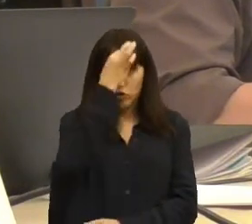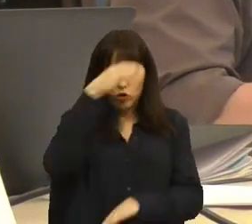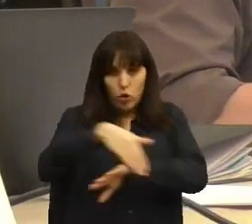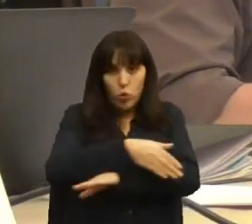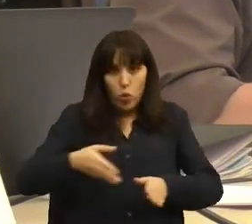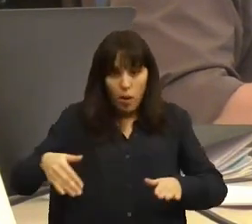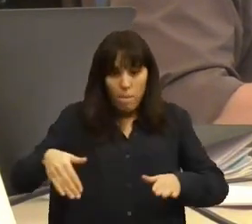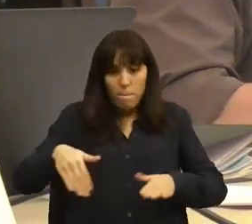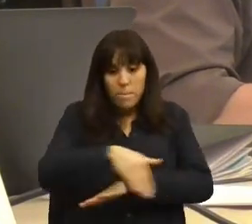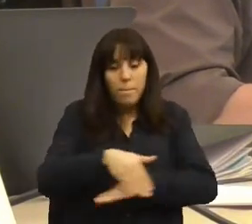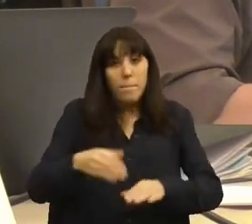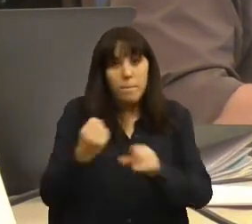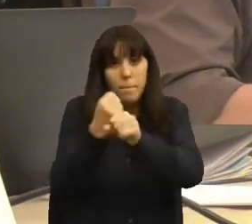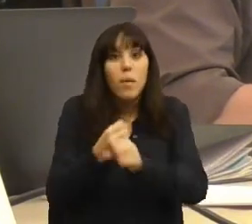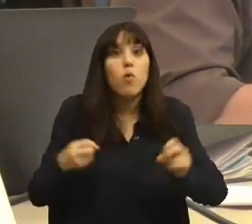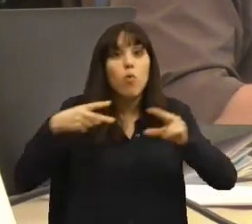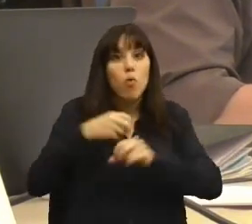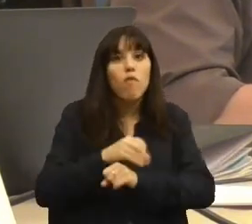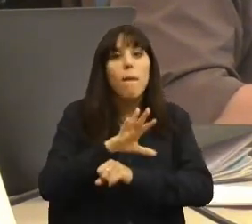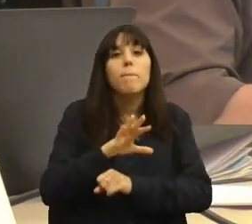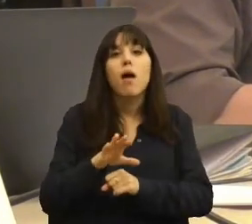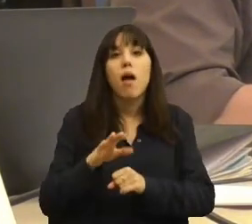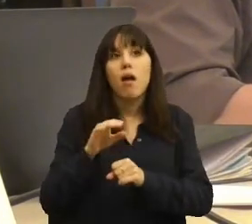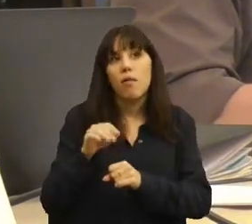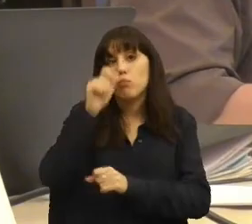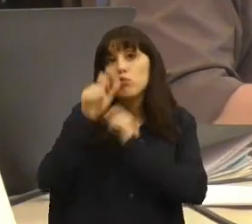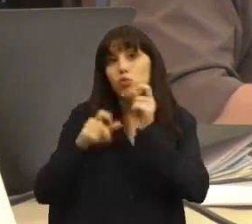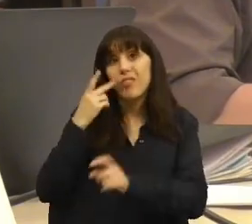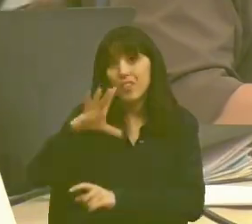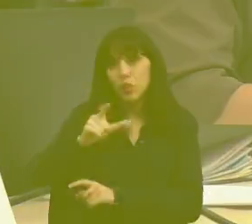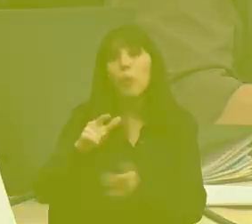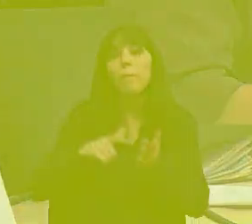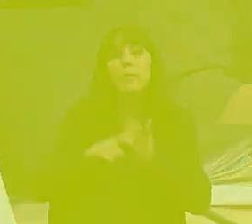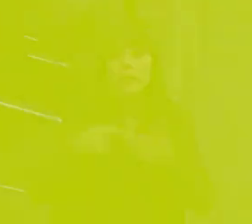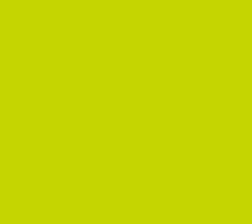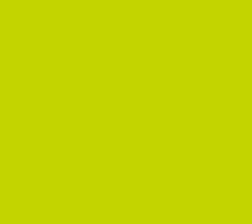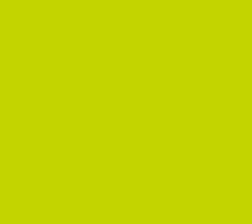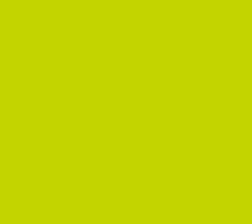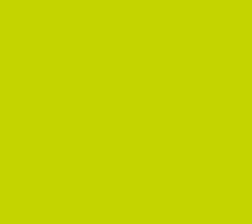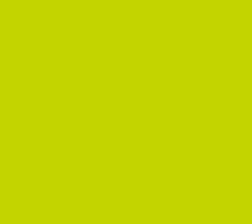nas condições que a população da Junta, que a população de Lisboa merece. Obrigado.